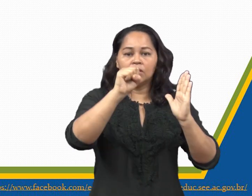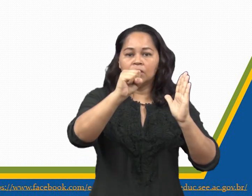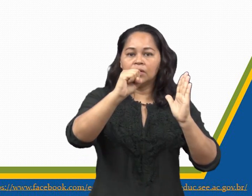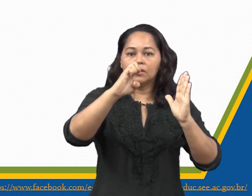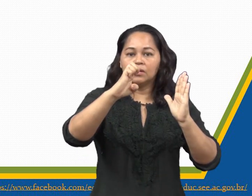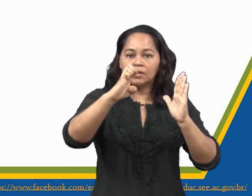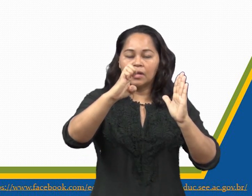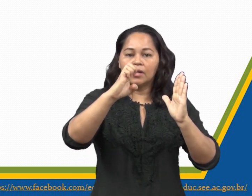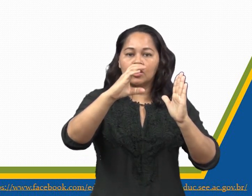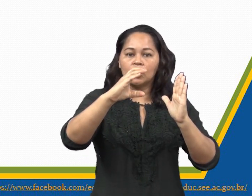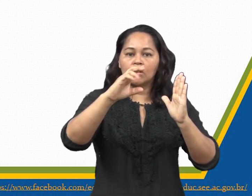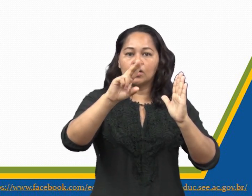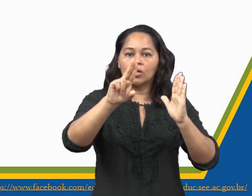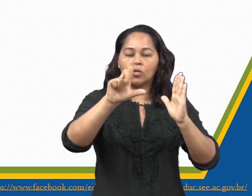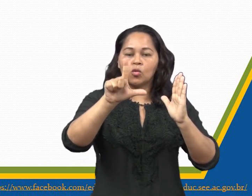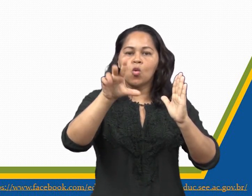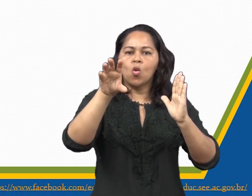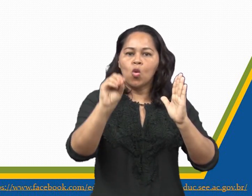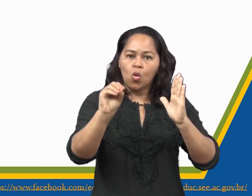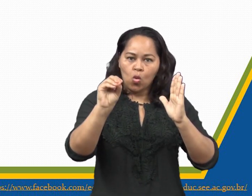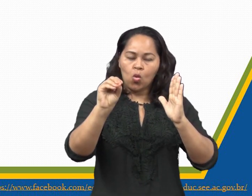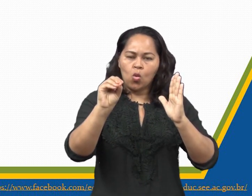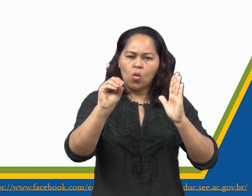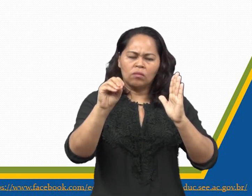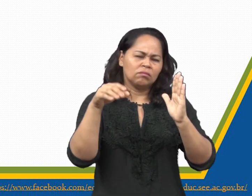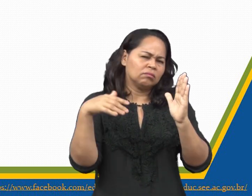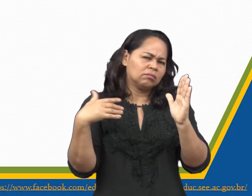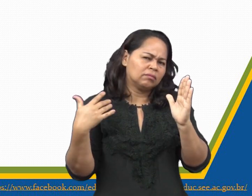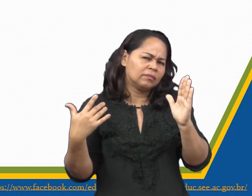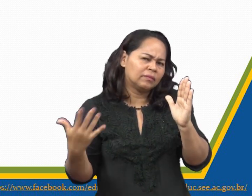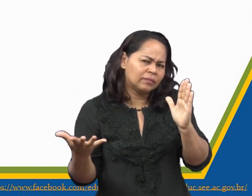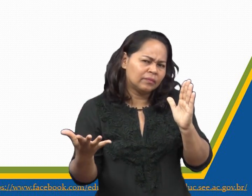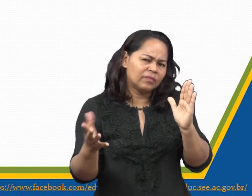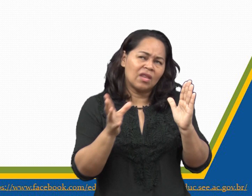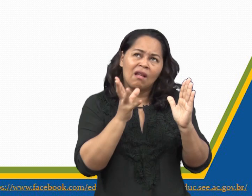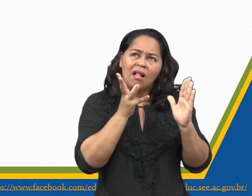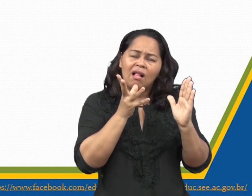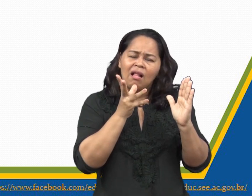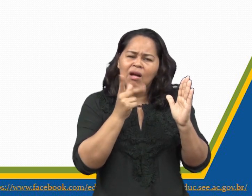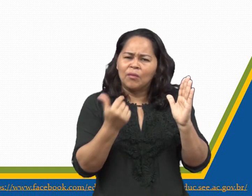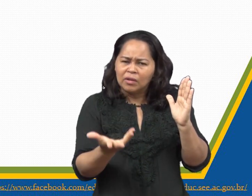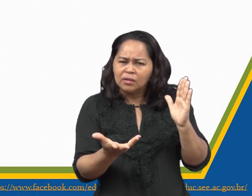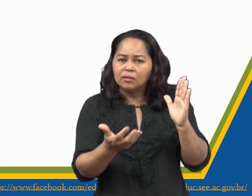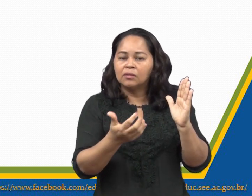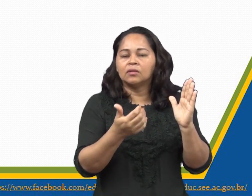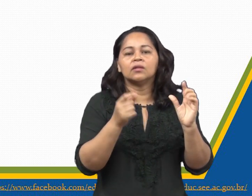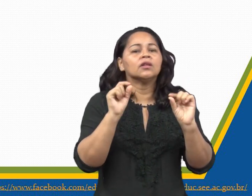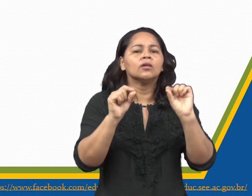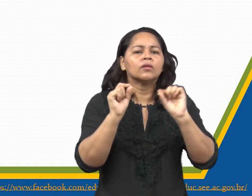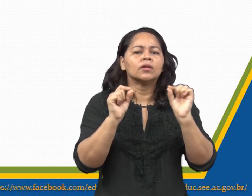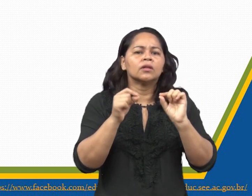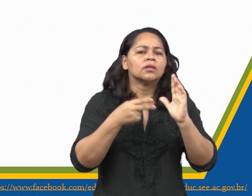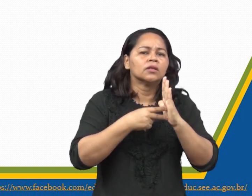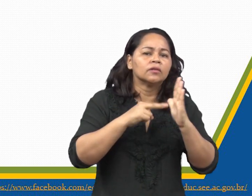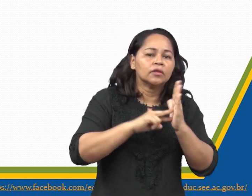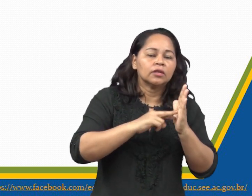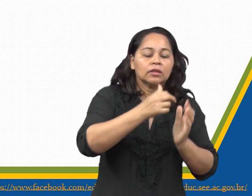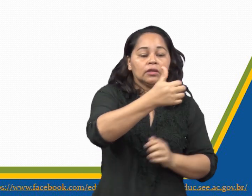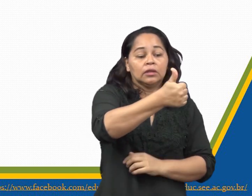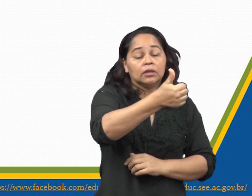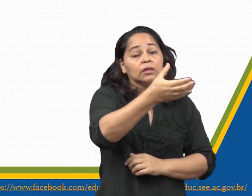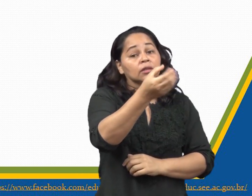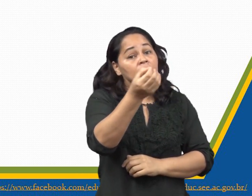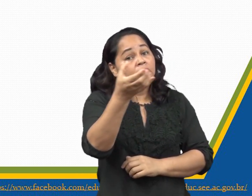século. Quando a gente usa essa expressão, um século é porque ele está demorando. Mas um século, de fato, é o quê? 100